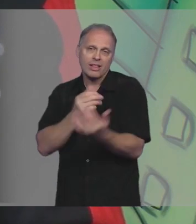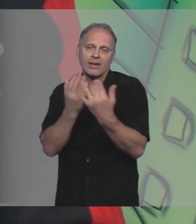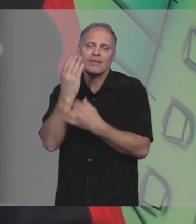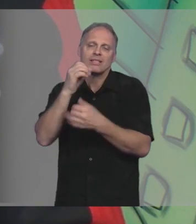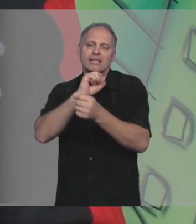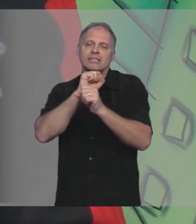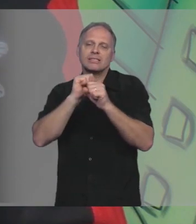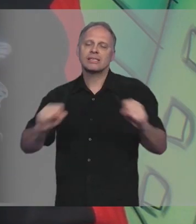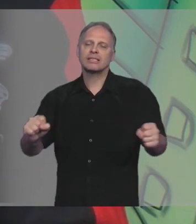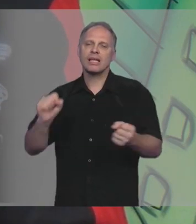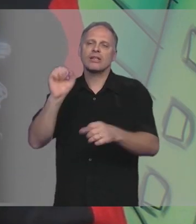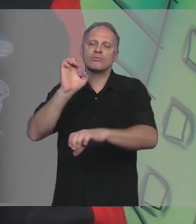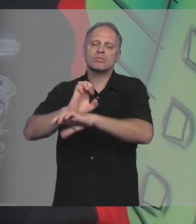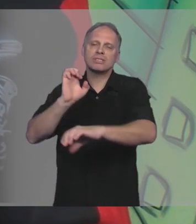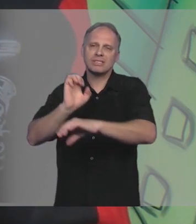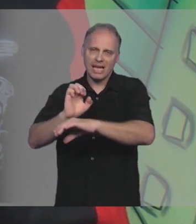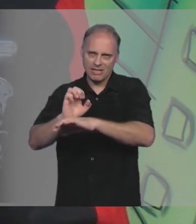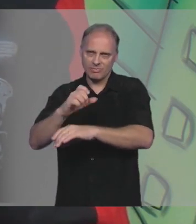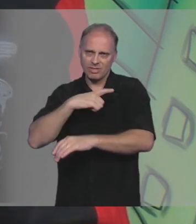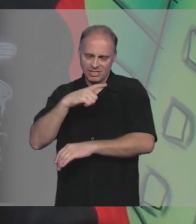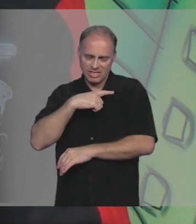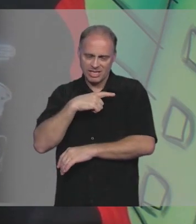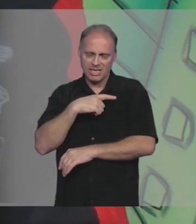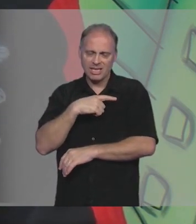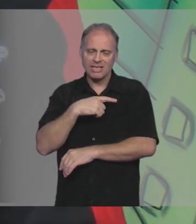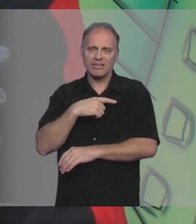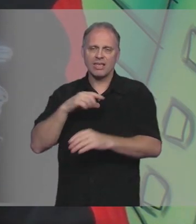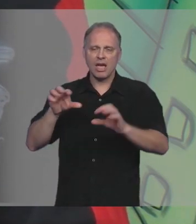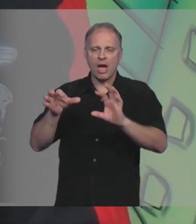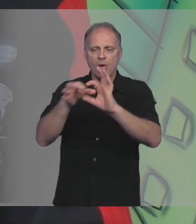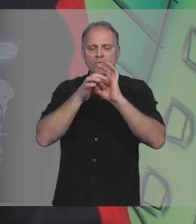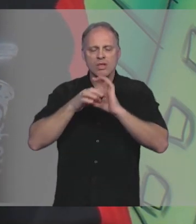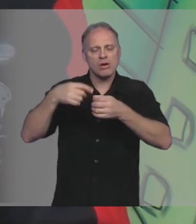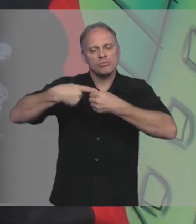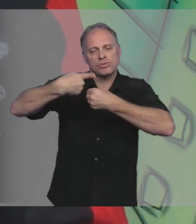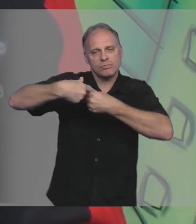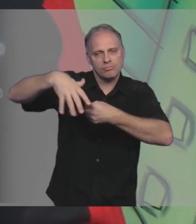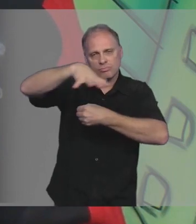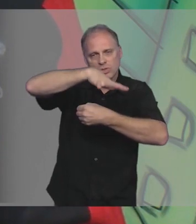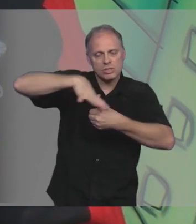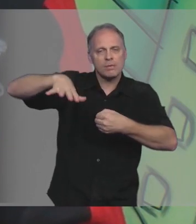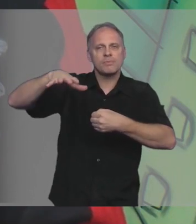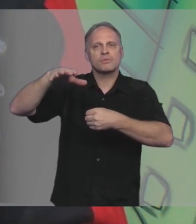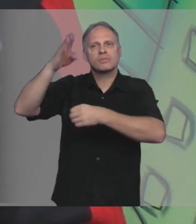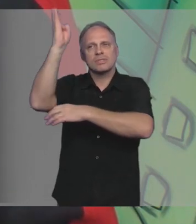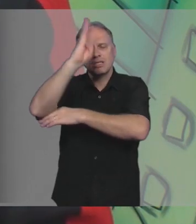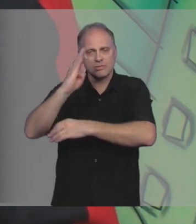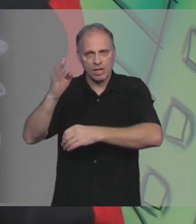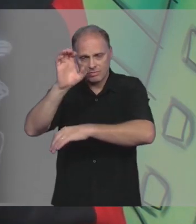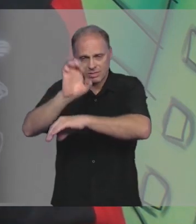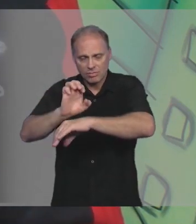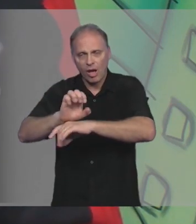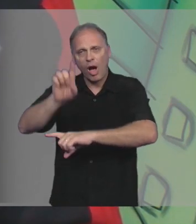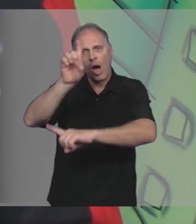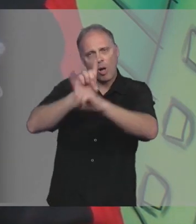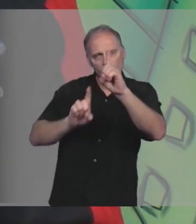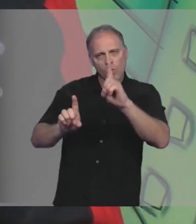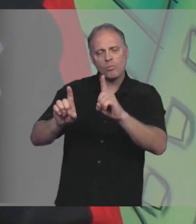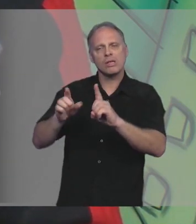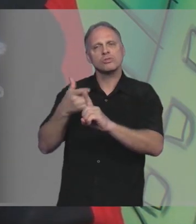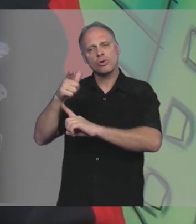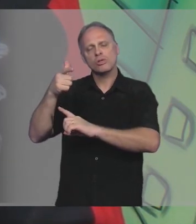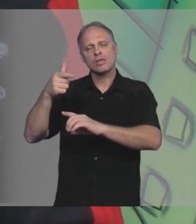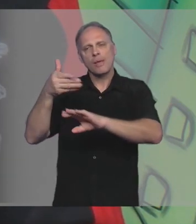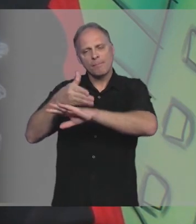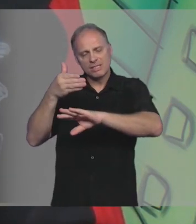Estado de Educação e da Undime, que é a União dos Municípios, a nível nacional e estadual, com algumas entidades parceiras, tipo